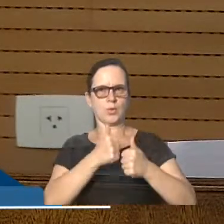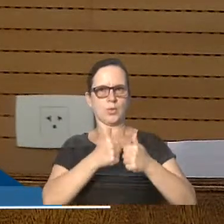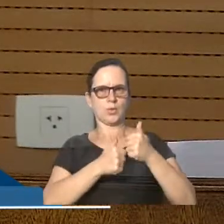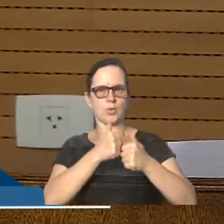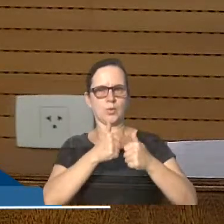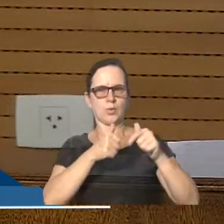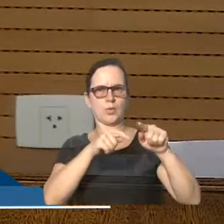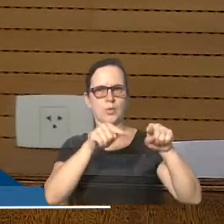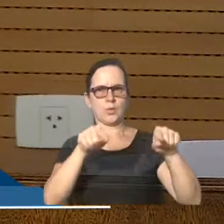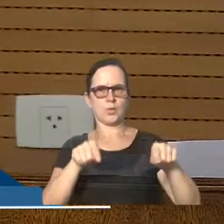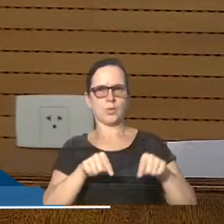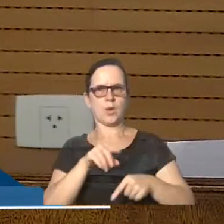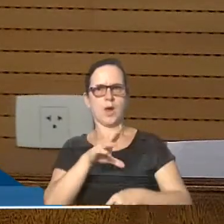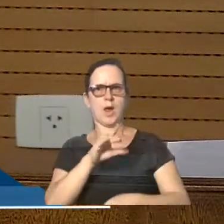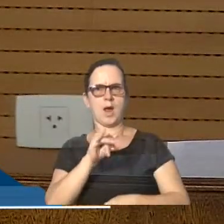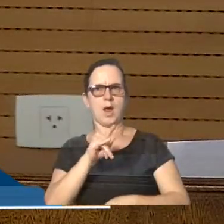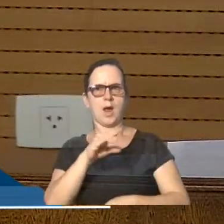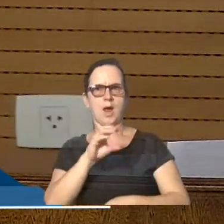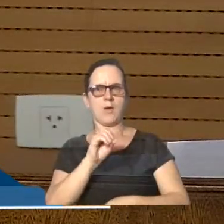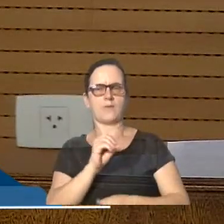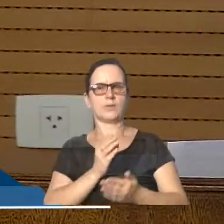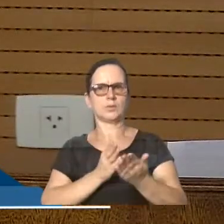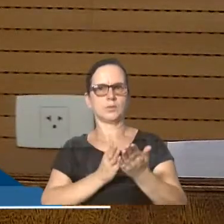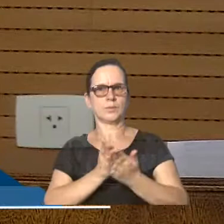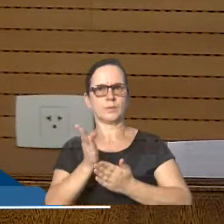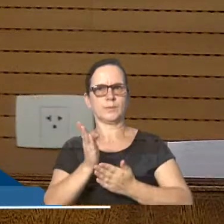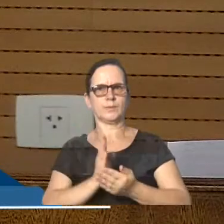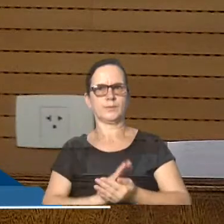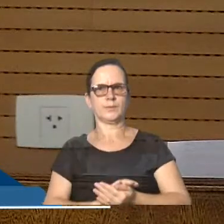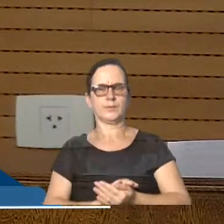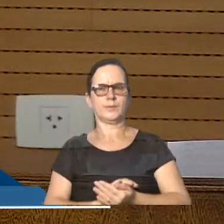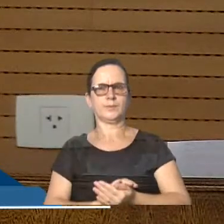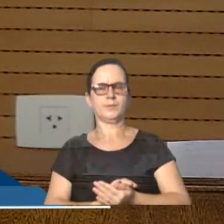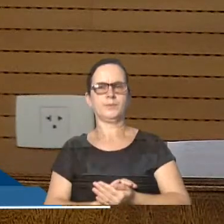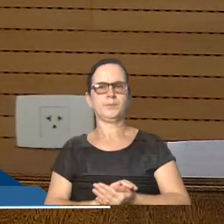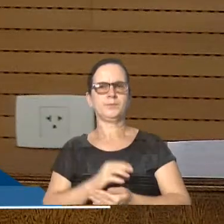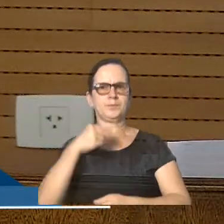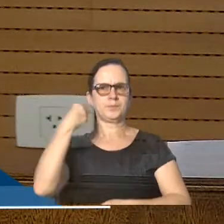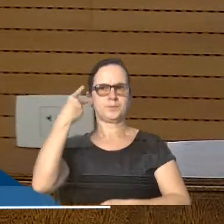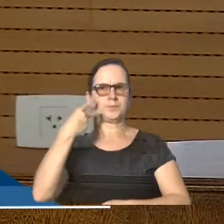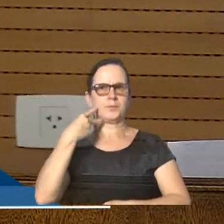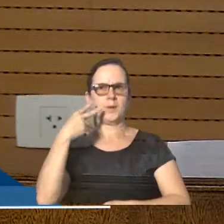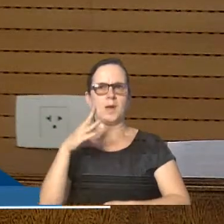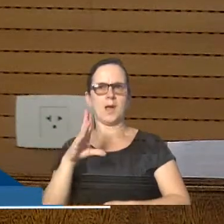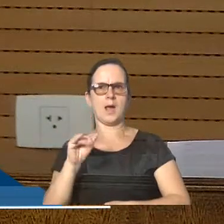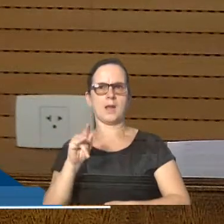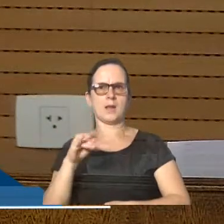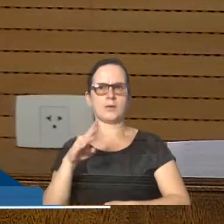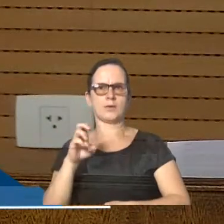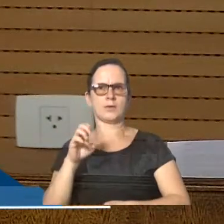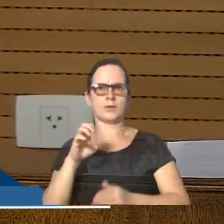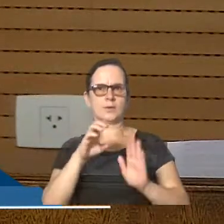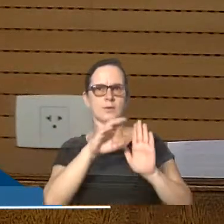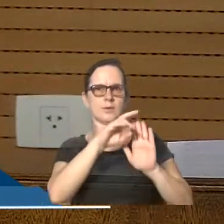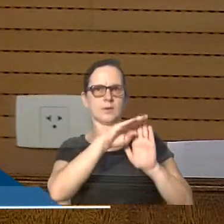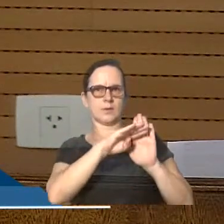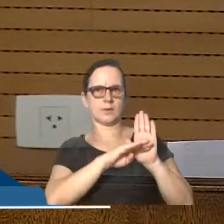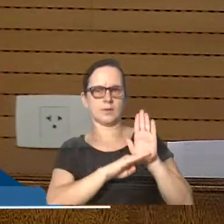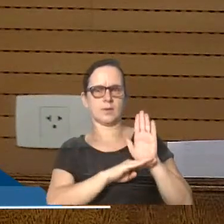conjunto Afonso Schmidt. Camins. Do vereador Alexandre Mendes da Silva Topete. Limpeza de toda a